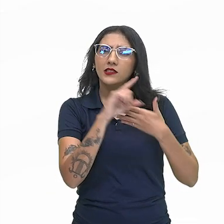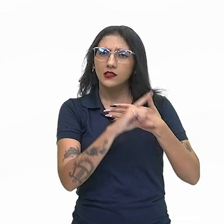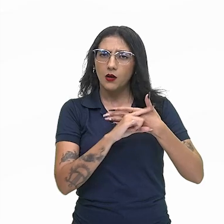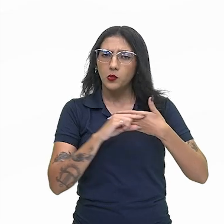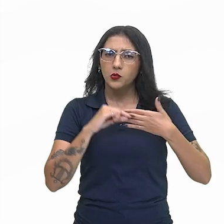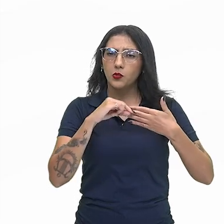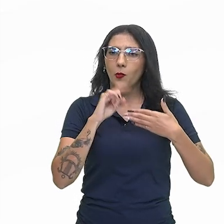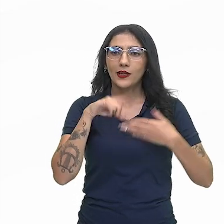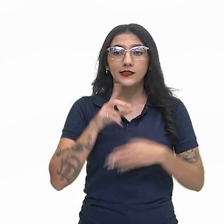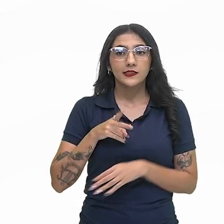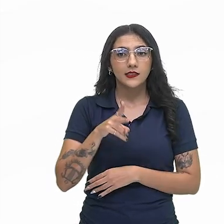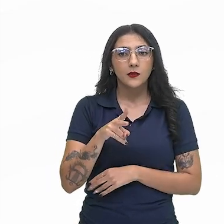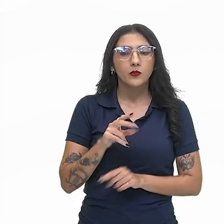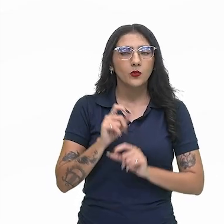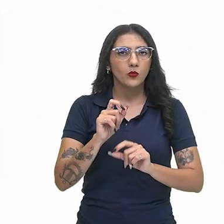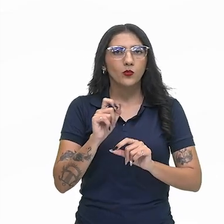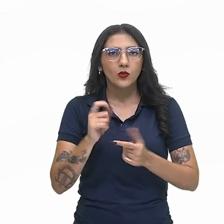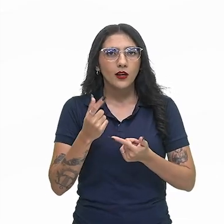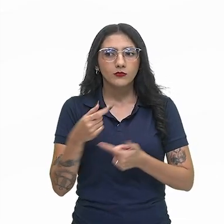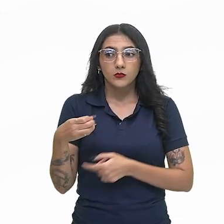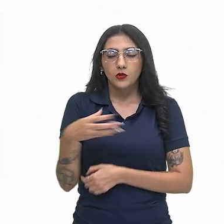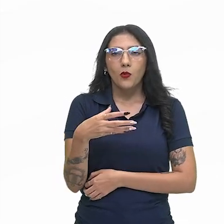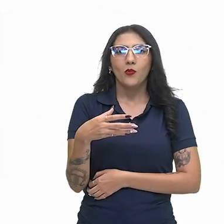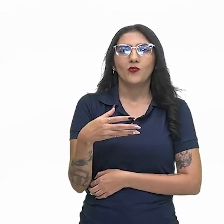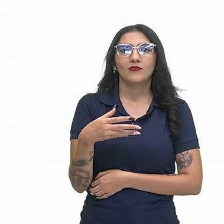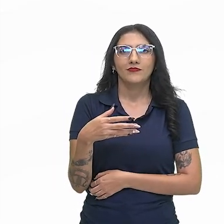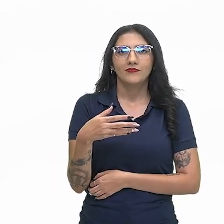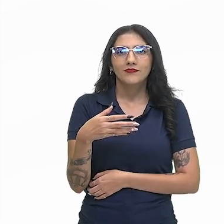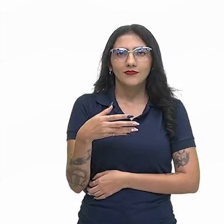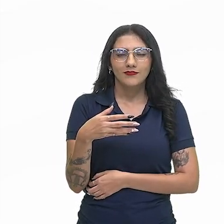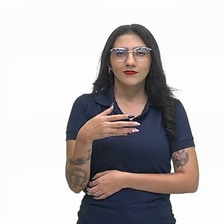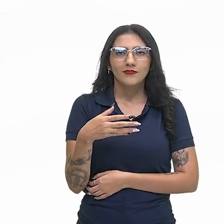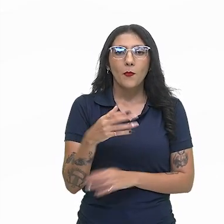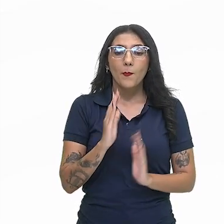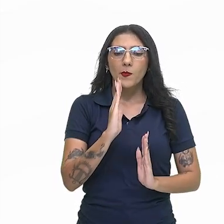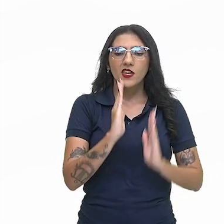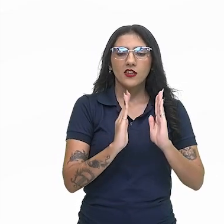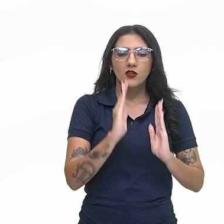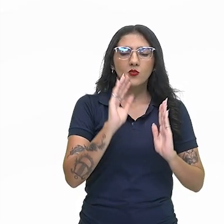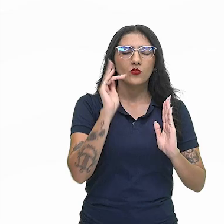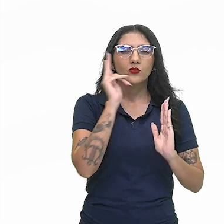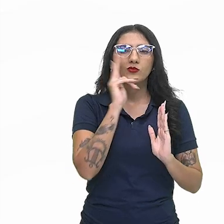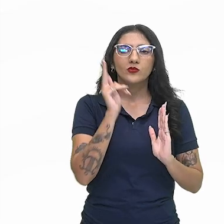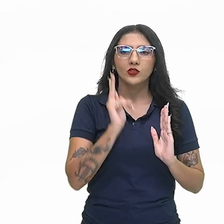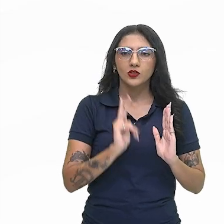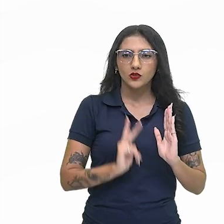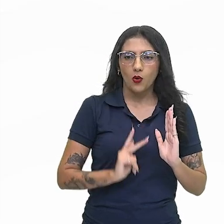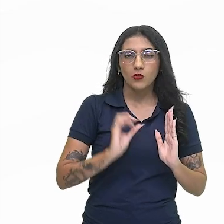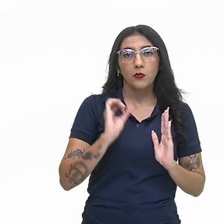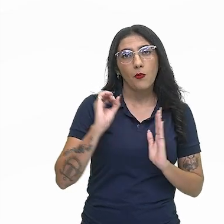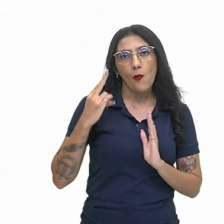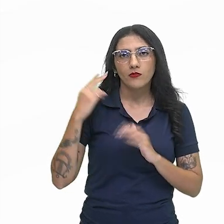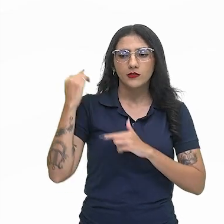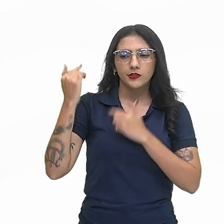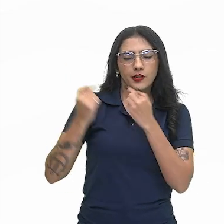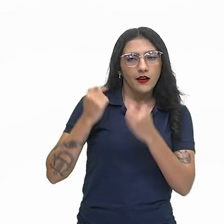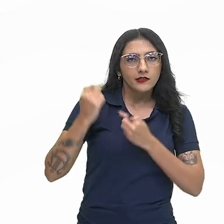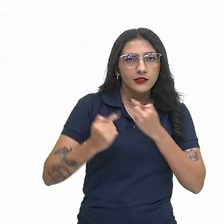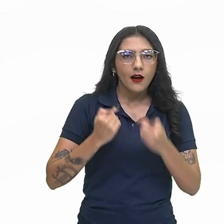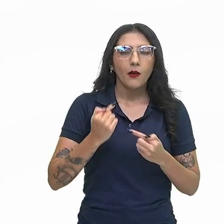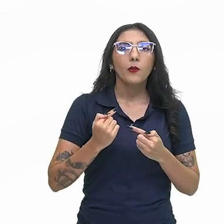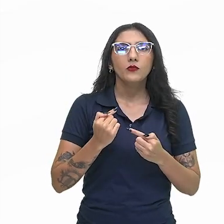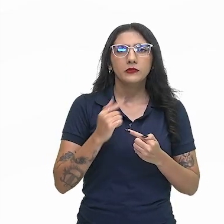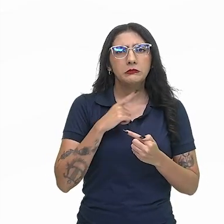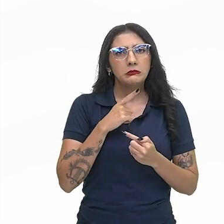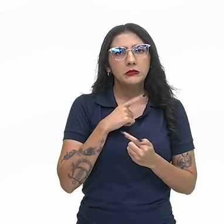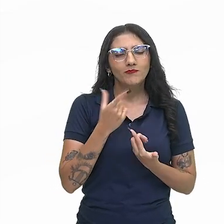pensador, ele é sempre atual, de modo que cada época ou ainda cada geração, vai sentir